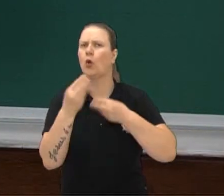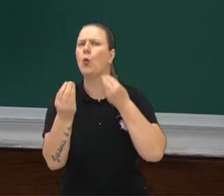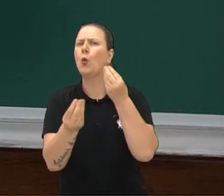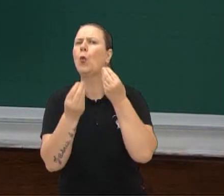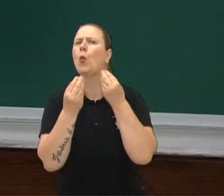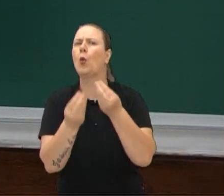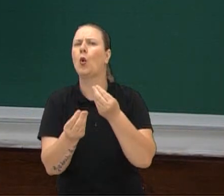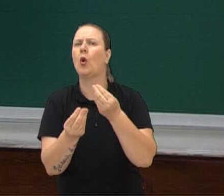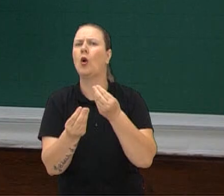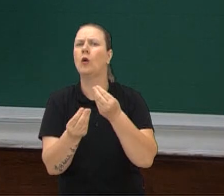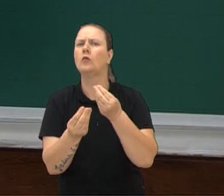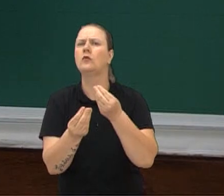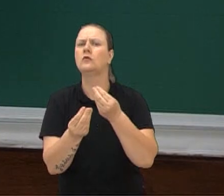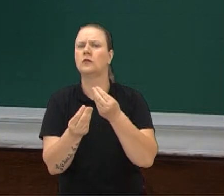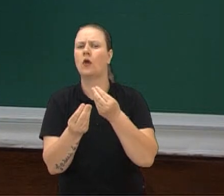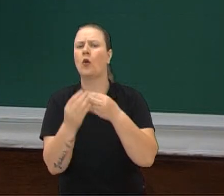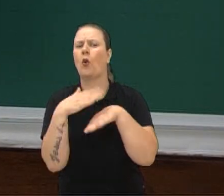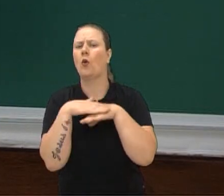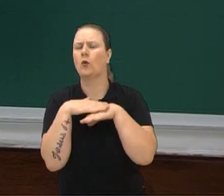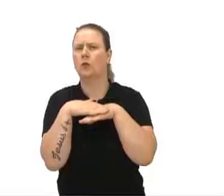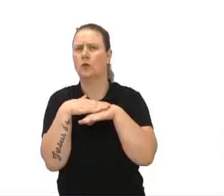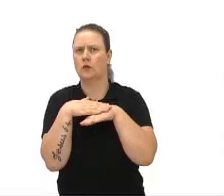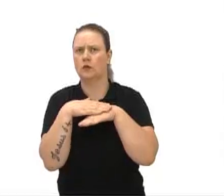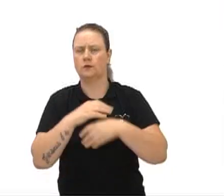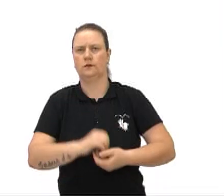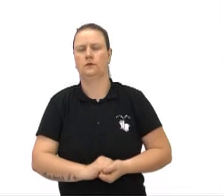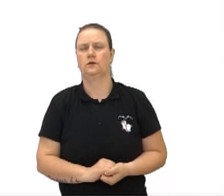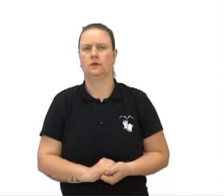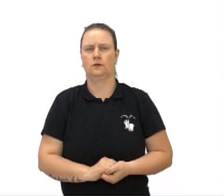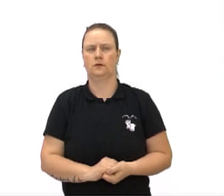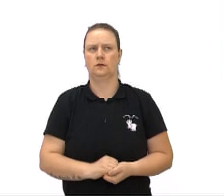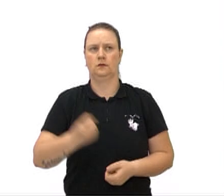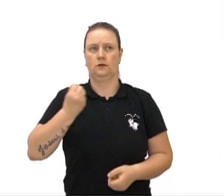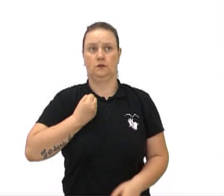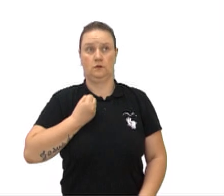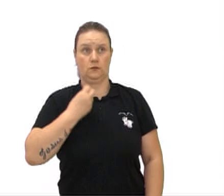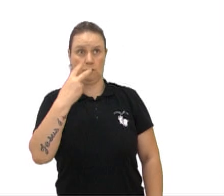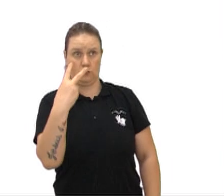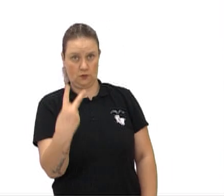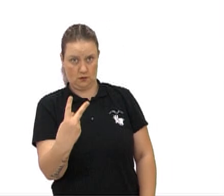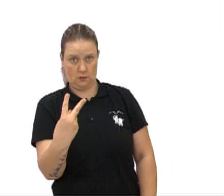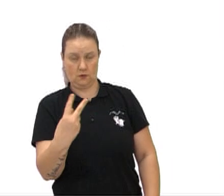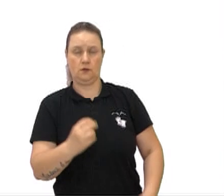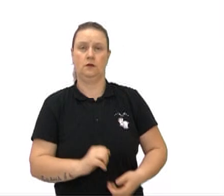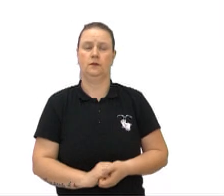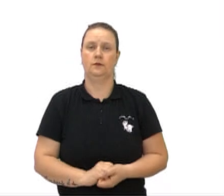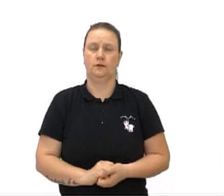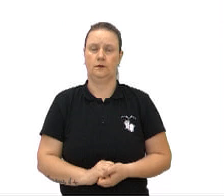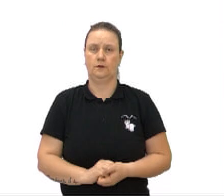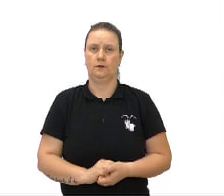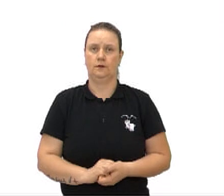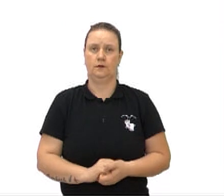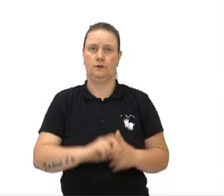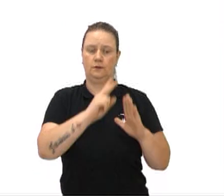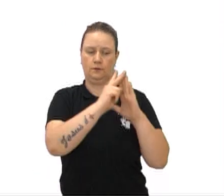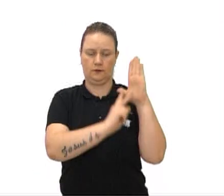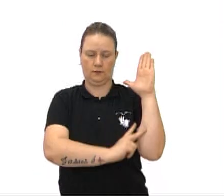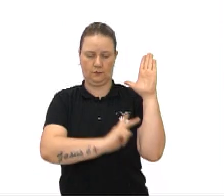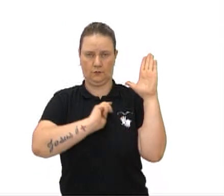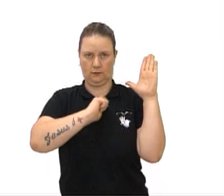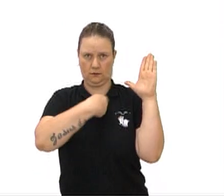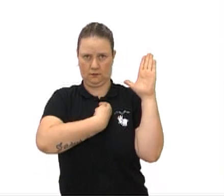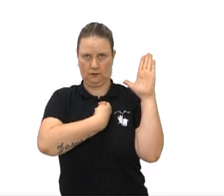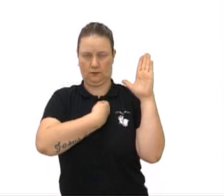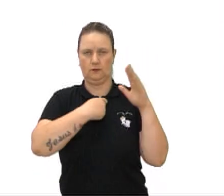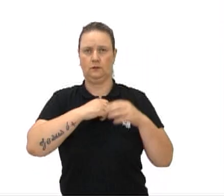né, o entrevistador? E la 2. Entre as expressões de despedida em espanhol, a que mais se assemelha a la